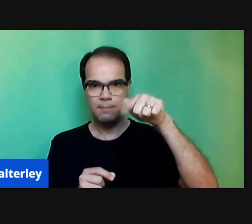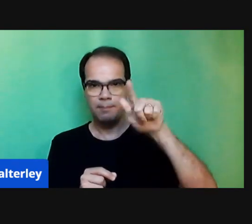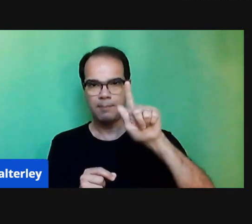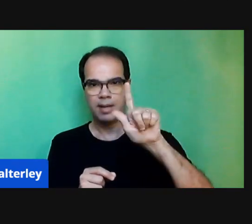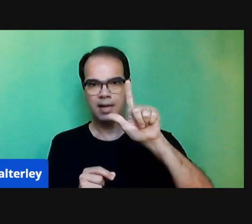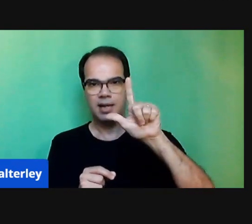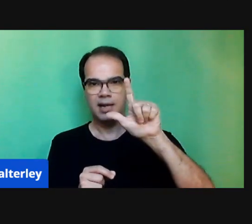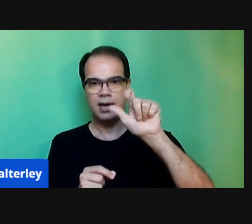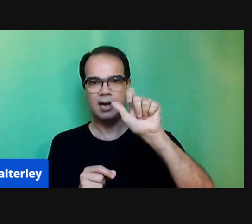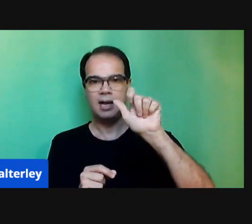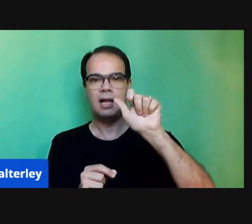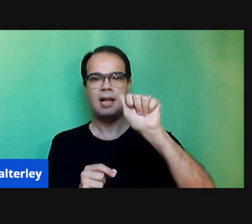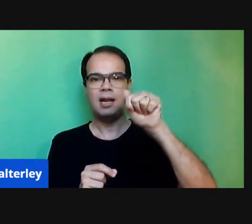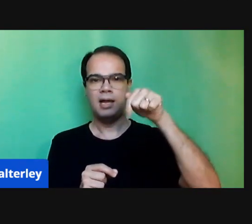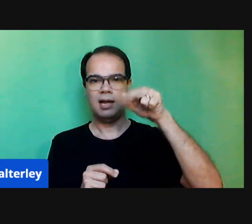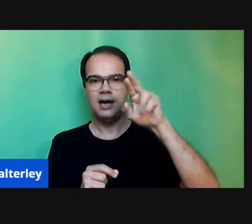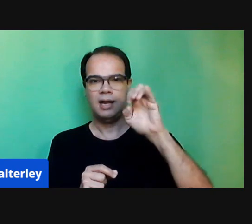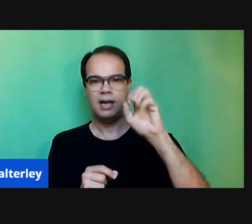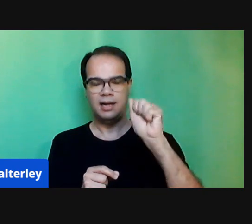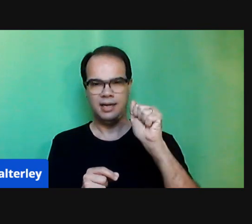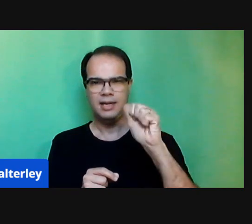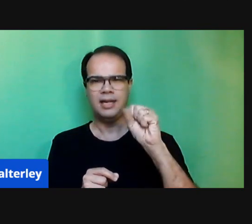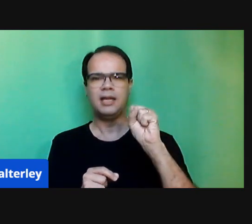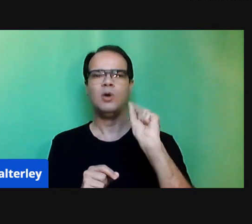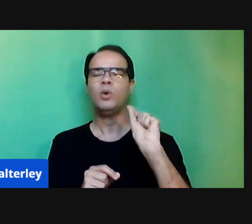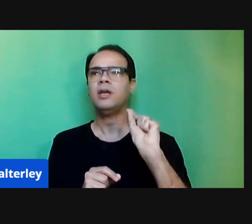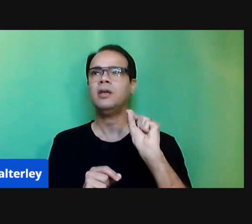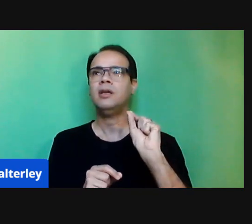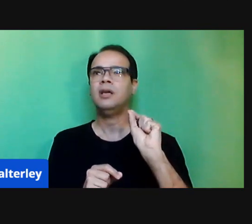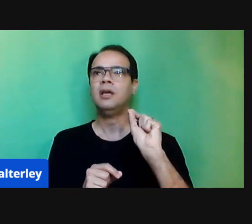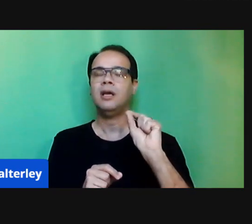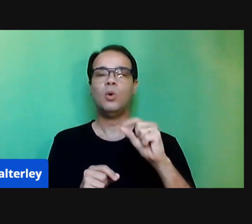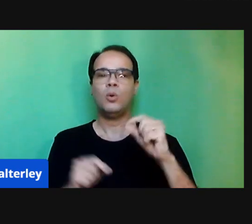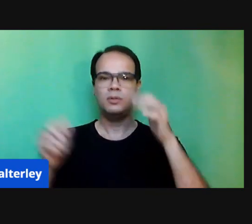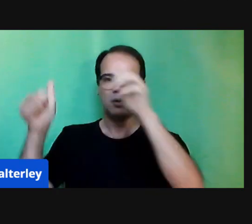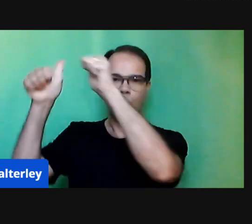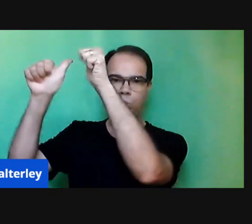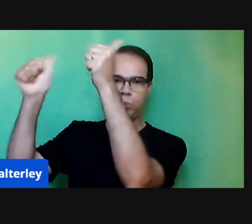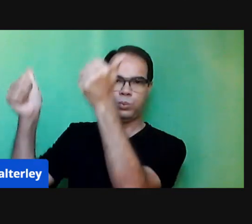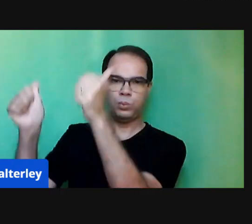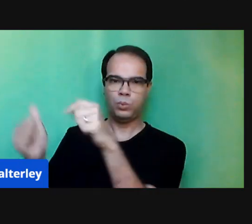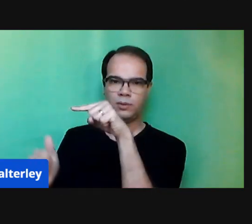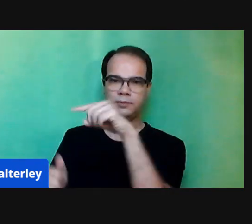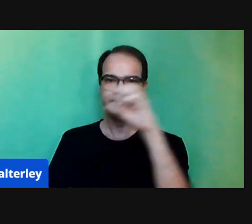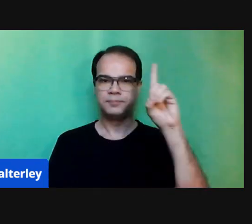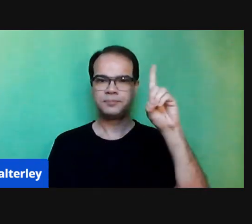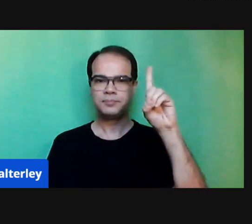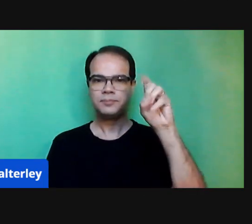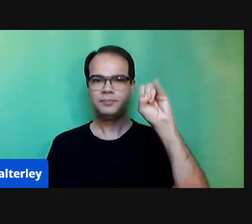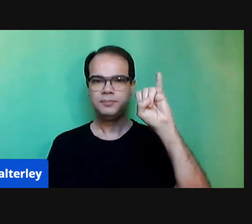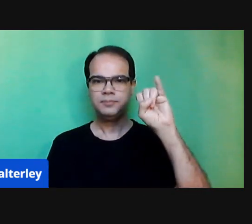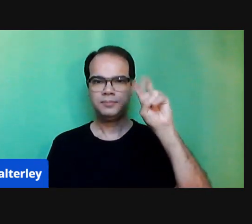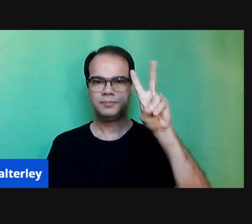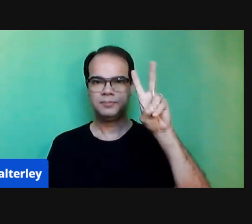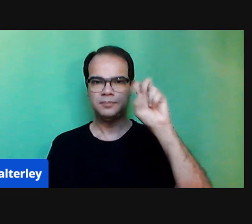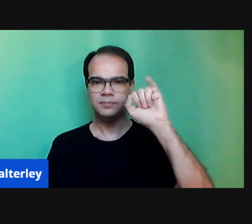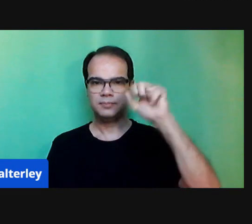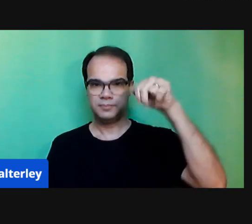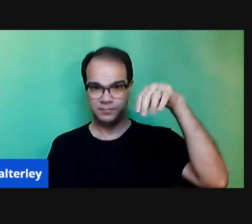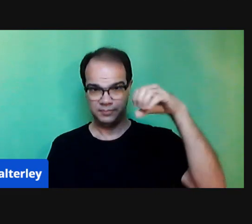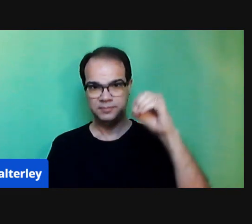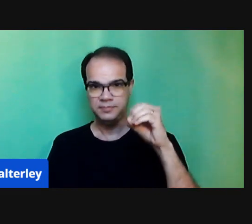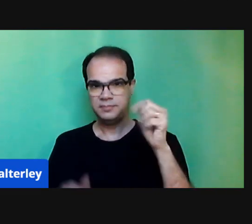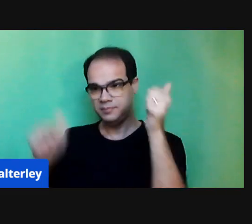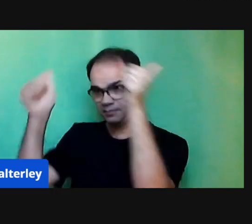do Divino lá em Figueirão e Camapuã, que já tem mais de 100 anos. Também fiz um